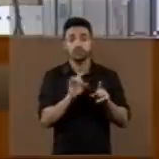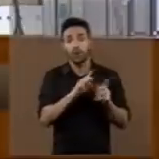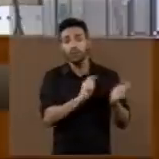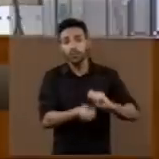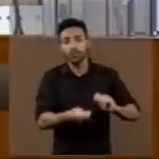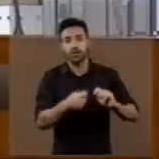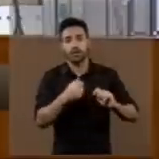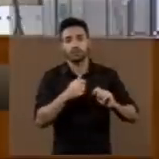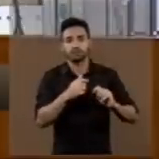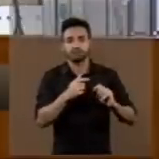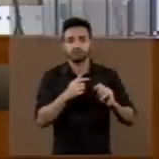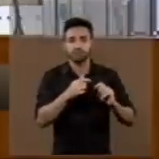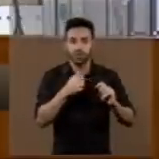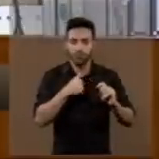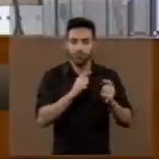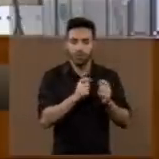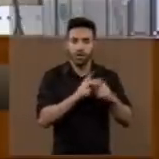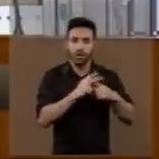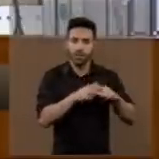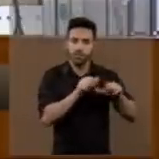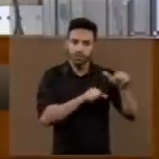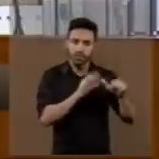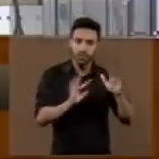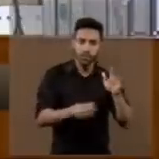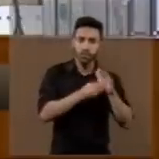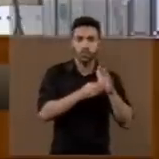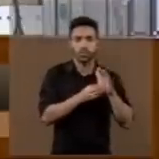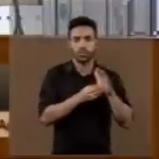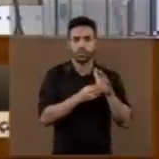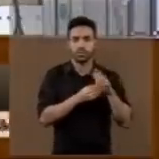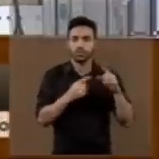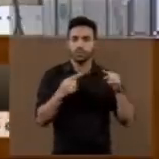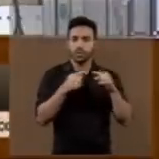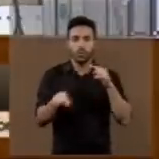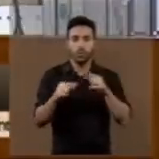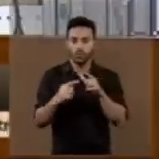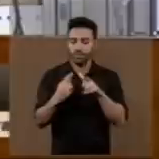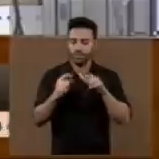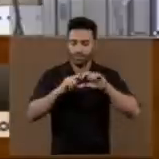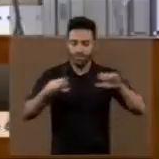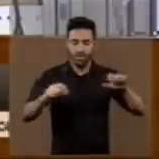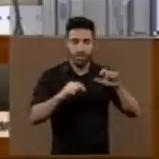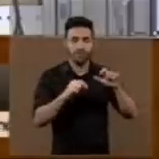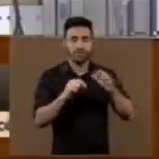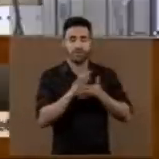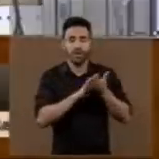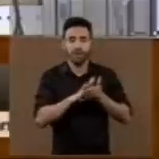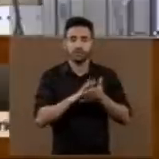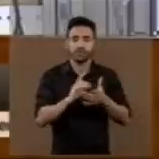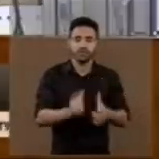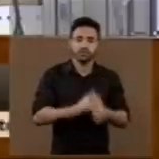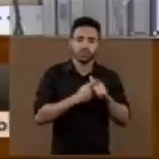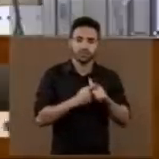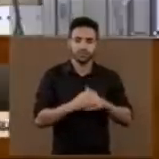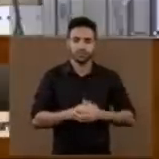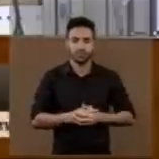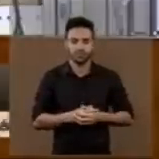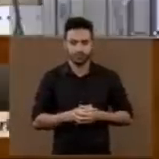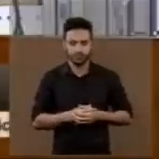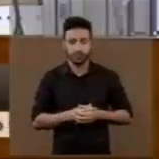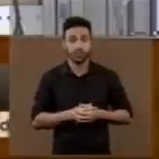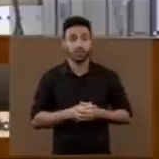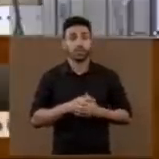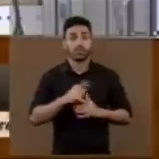para incluir a inconstitucionalidade da expressão sem efeito suspensivo.